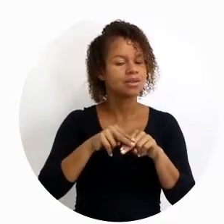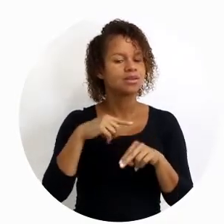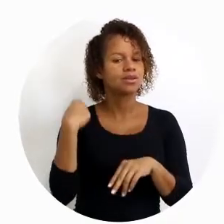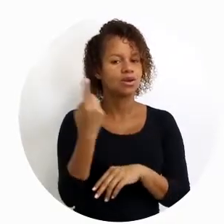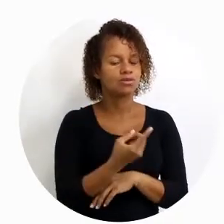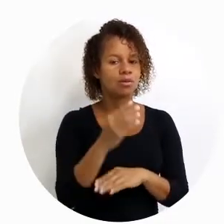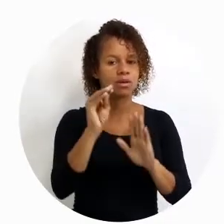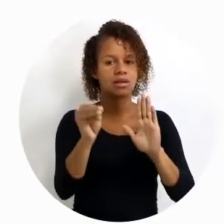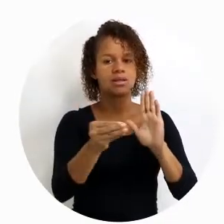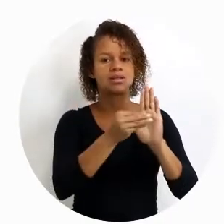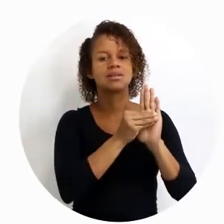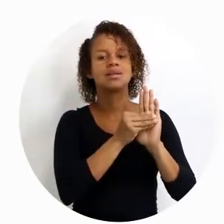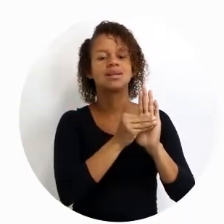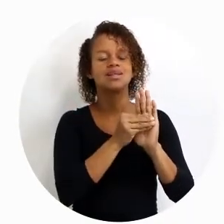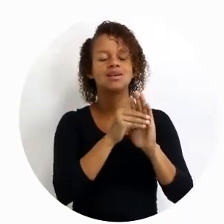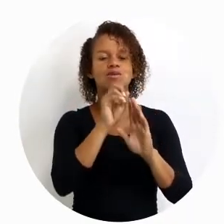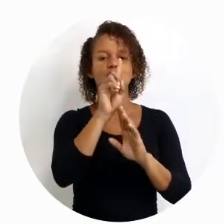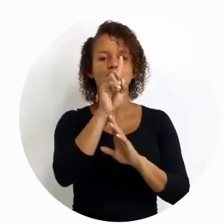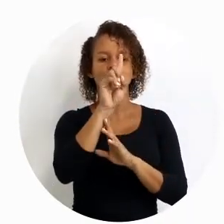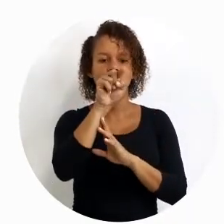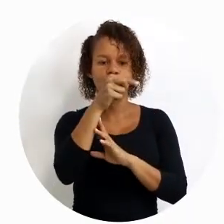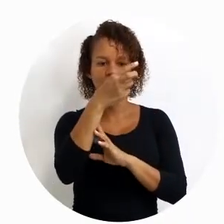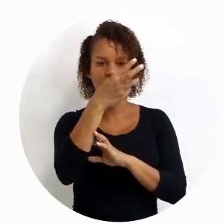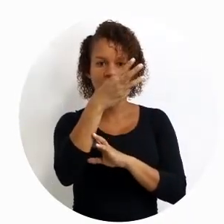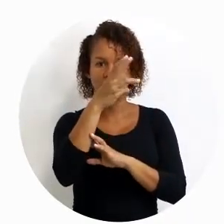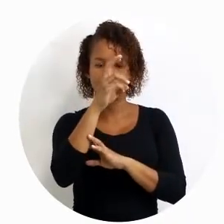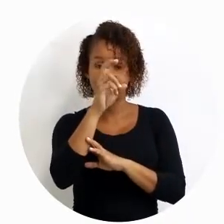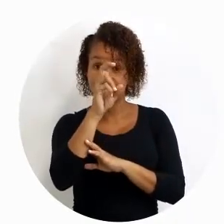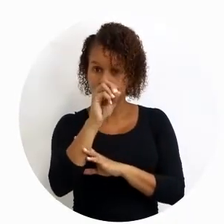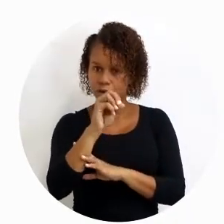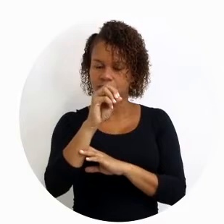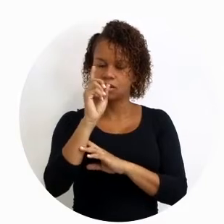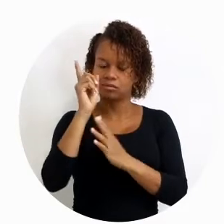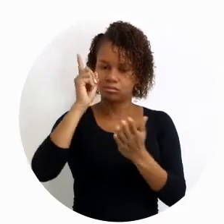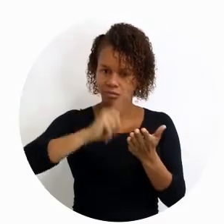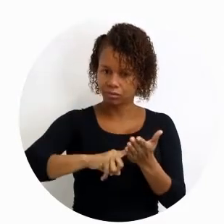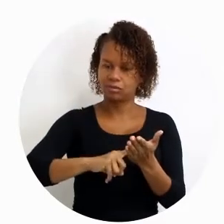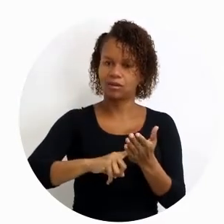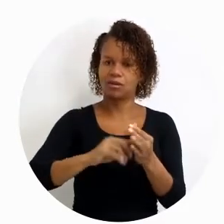caso, nós vamos inserir 1,50 m, Enter.